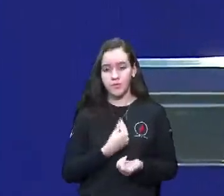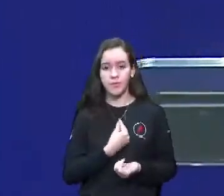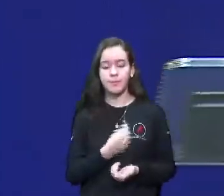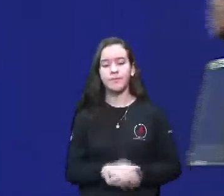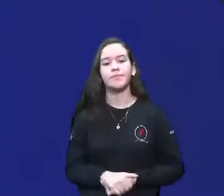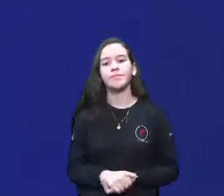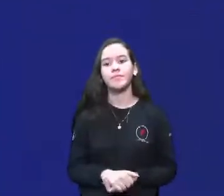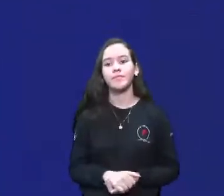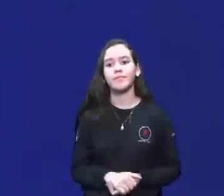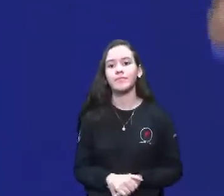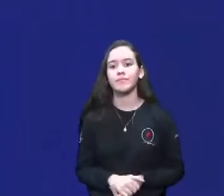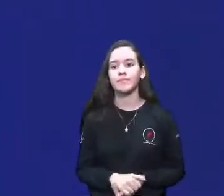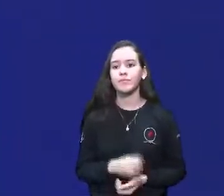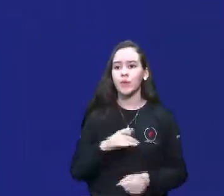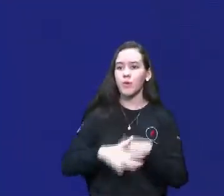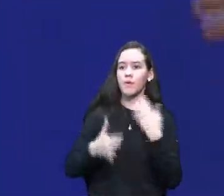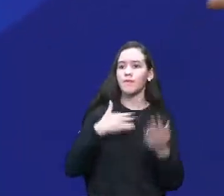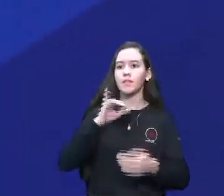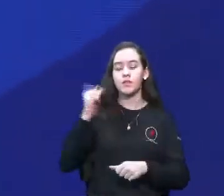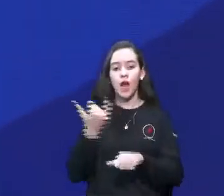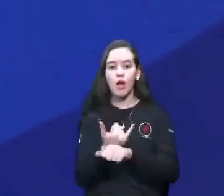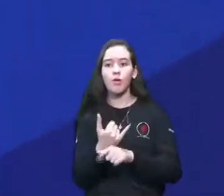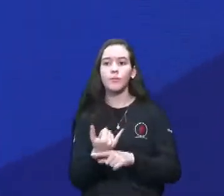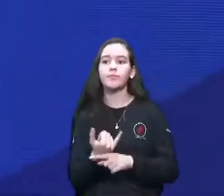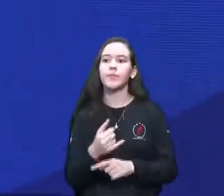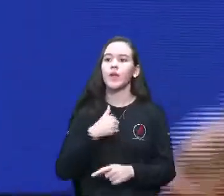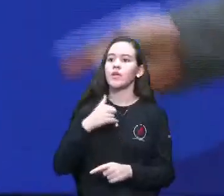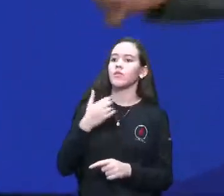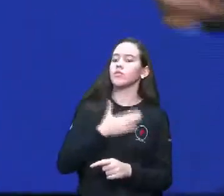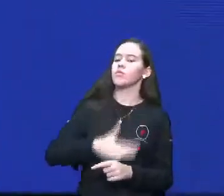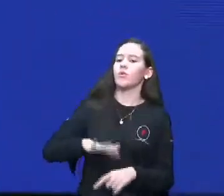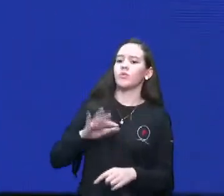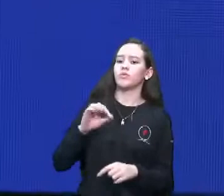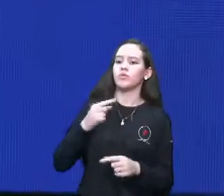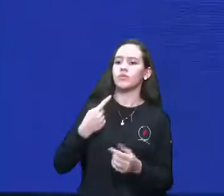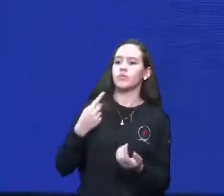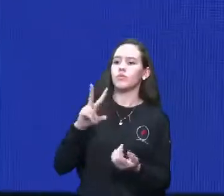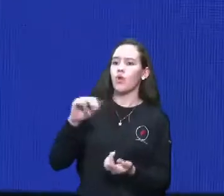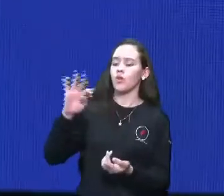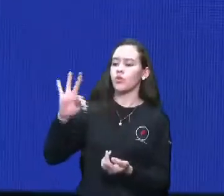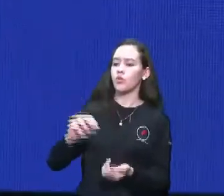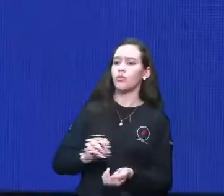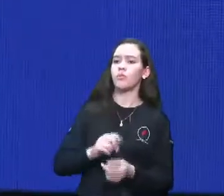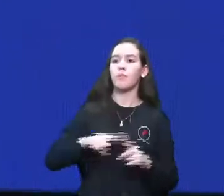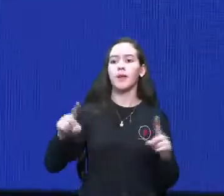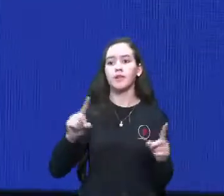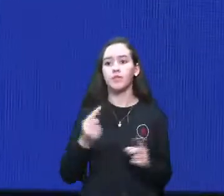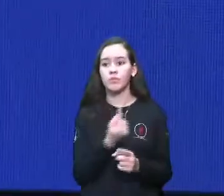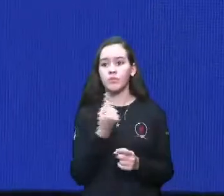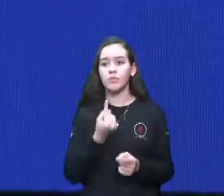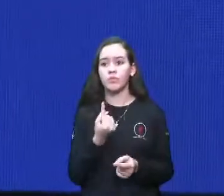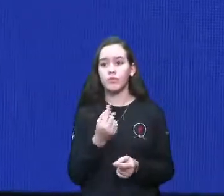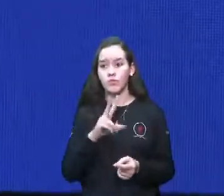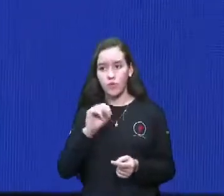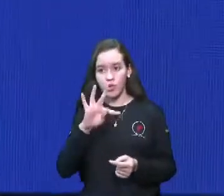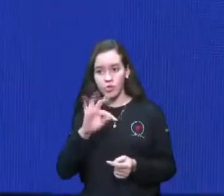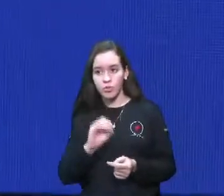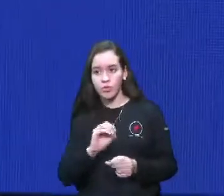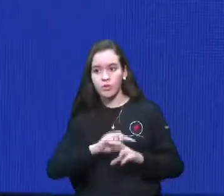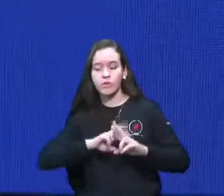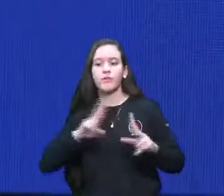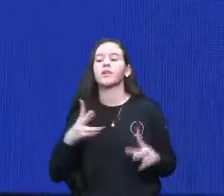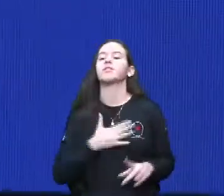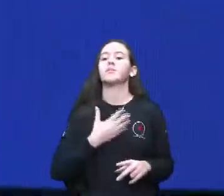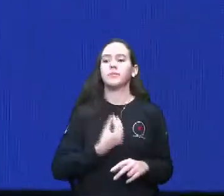Ah, conversa com Jacó. Jacó, eu sou contra voto. Ele diz, mas foi um voto que fez toda a diferença na minha vida. Fala com seu